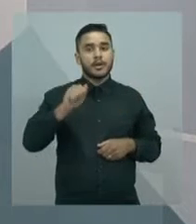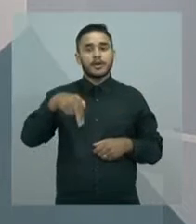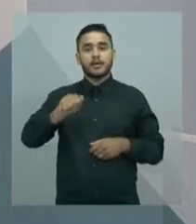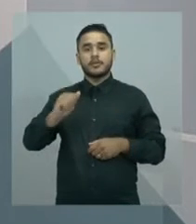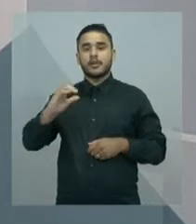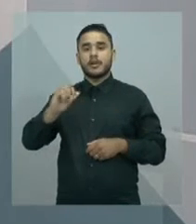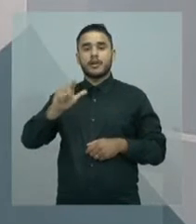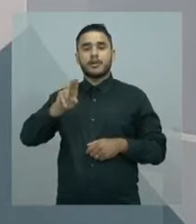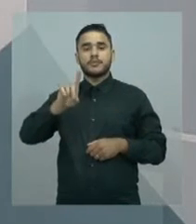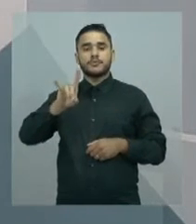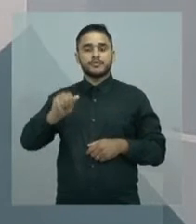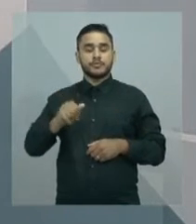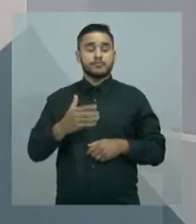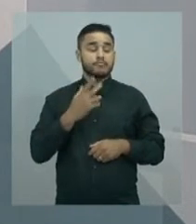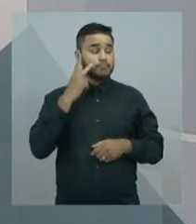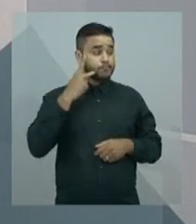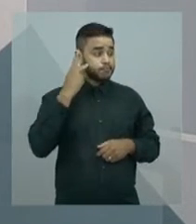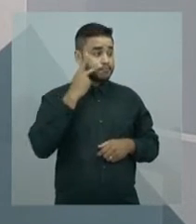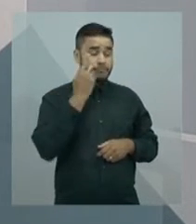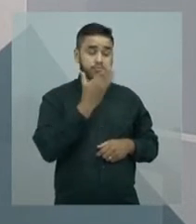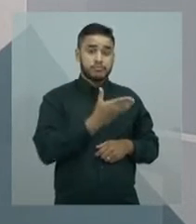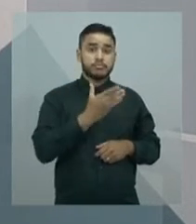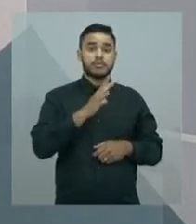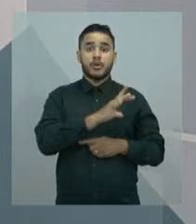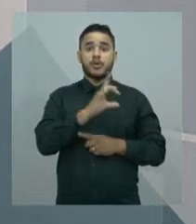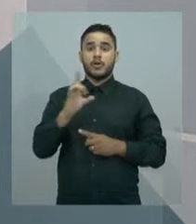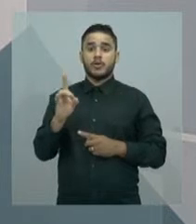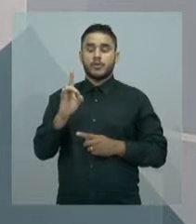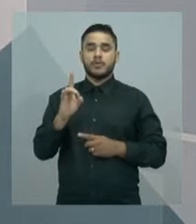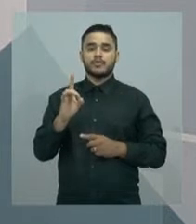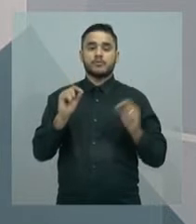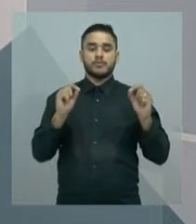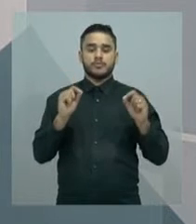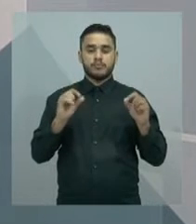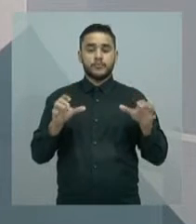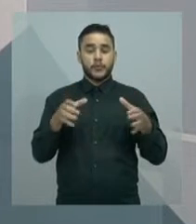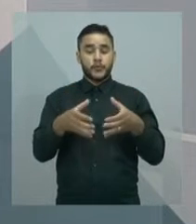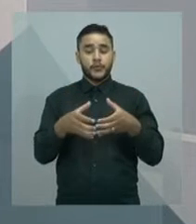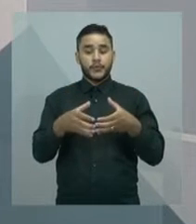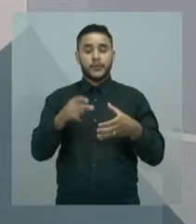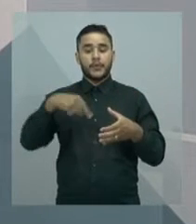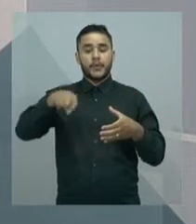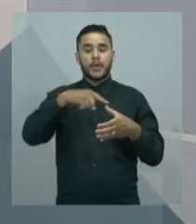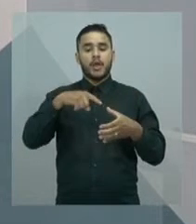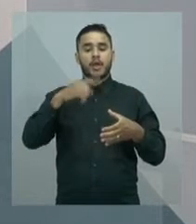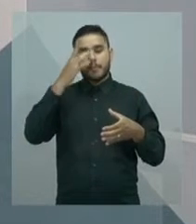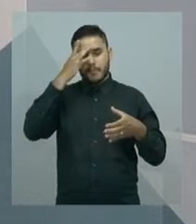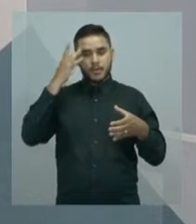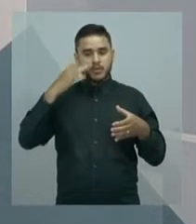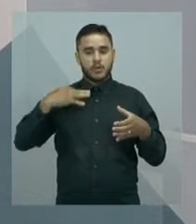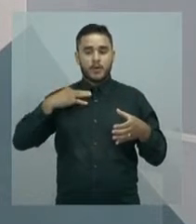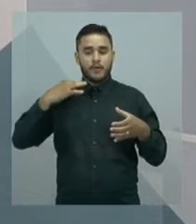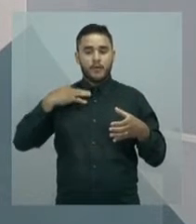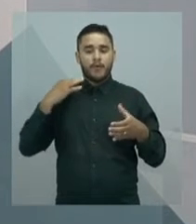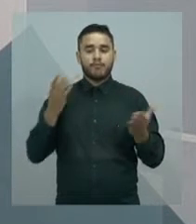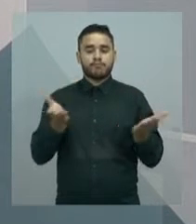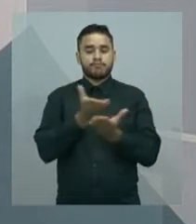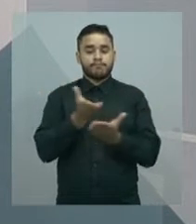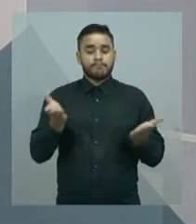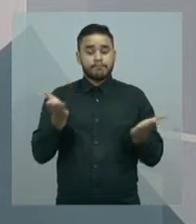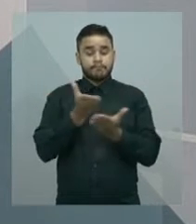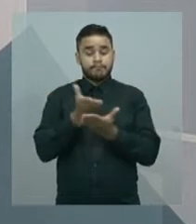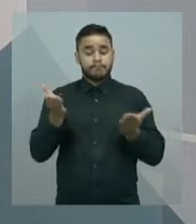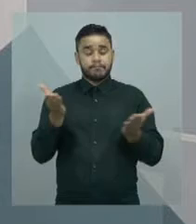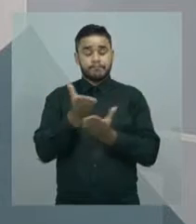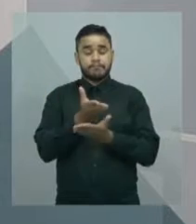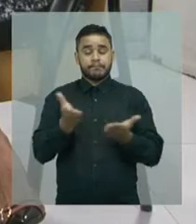de Albuquerque Carneiro, ela que é coordenadora do programa Núcleo de Mediação Comunitária do Ministério Público do